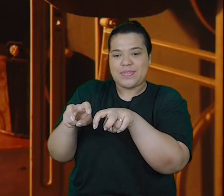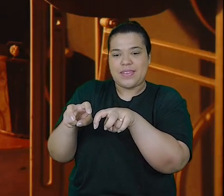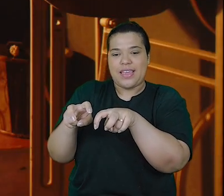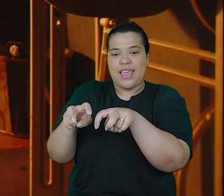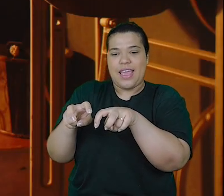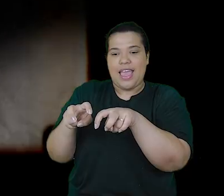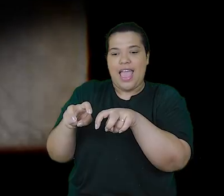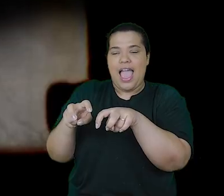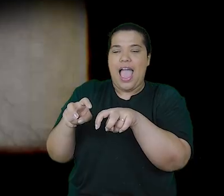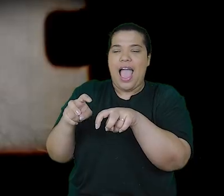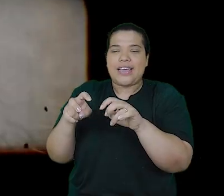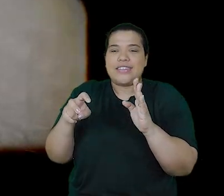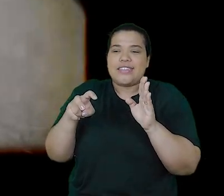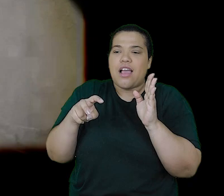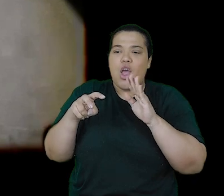me deitava